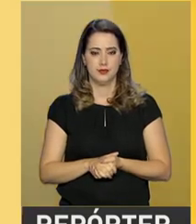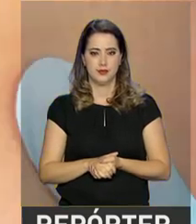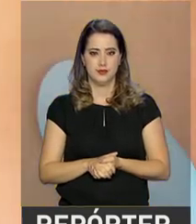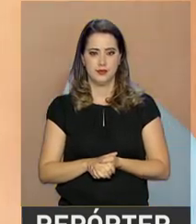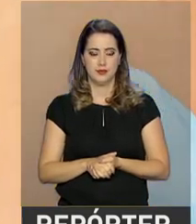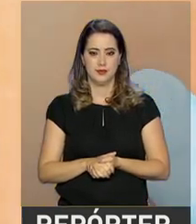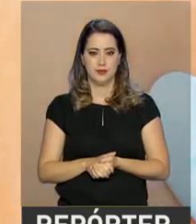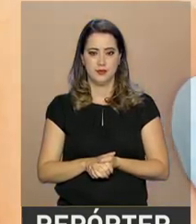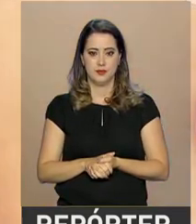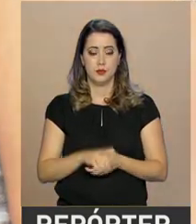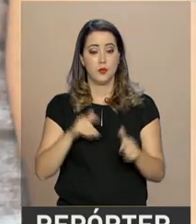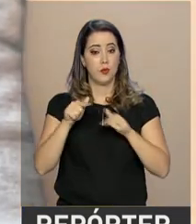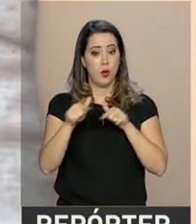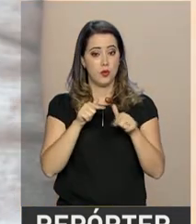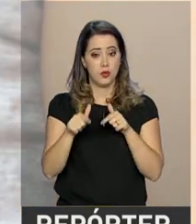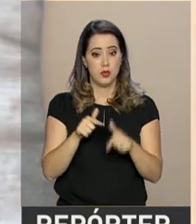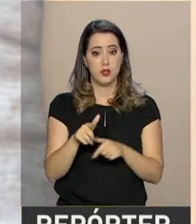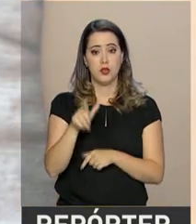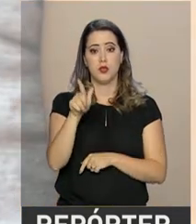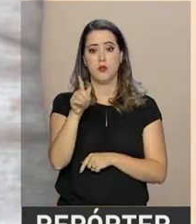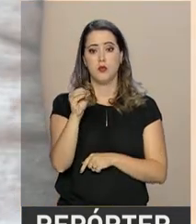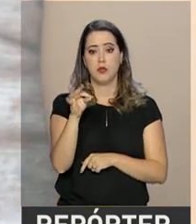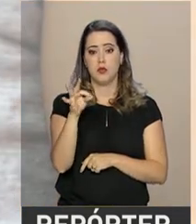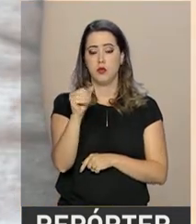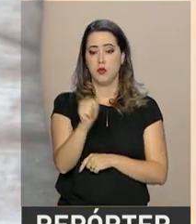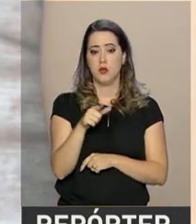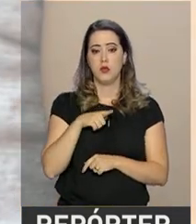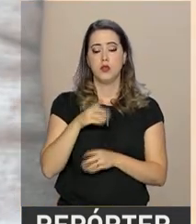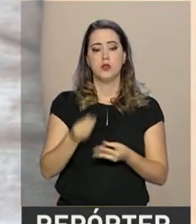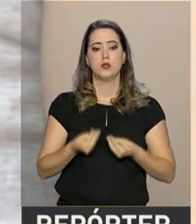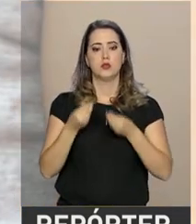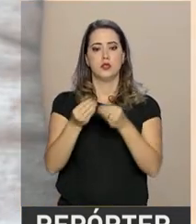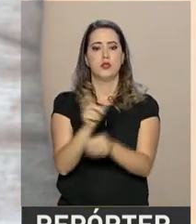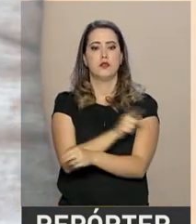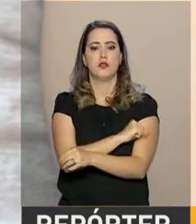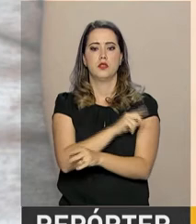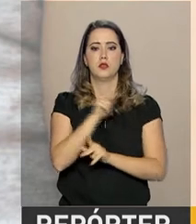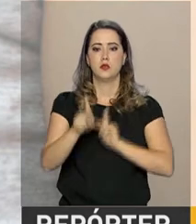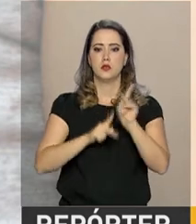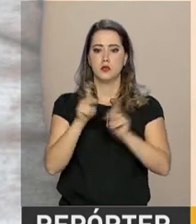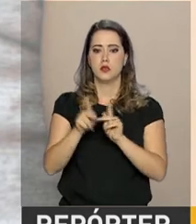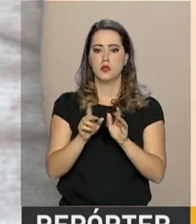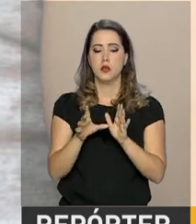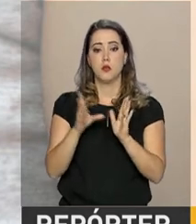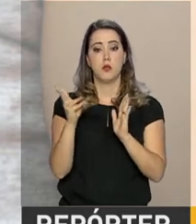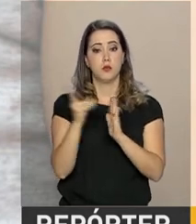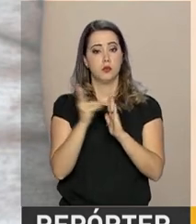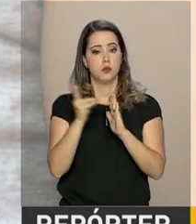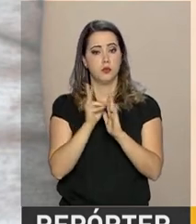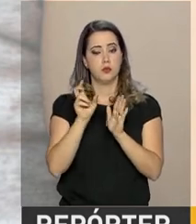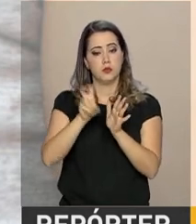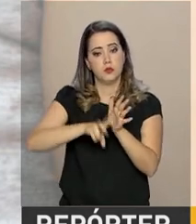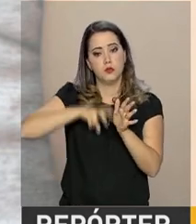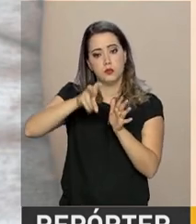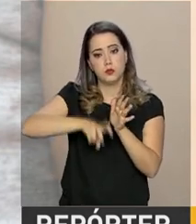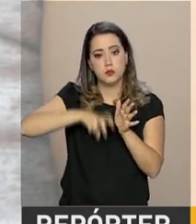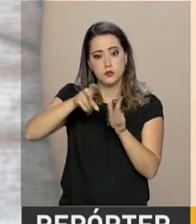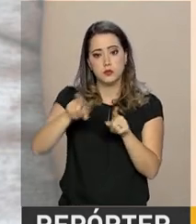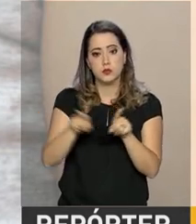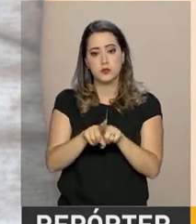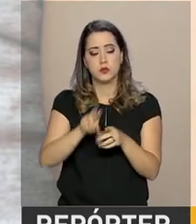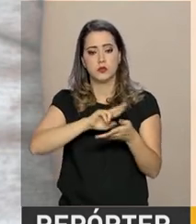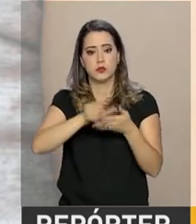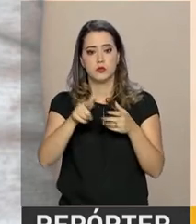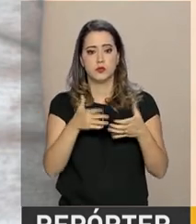a operação gota do ministério da saúde ter elevado vacinas a populações indígenas rurais e ribeirinhas